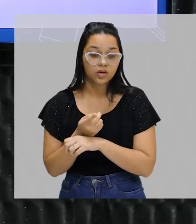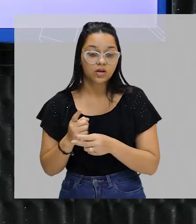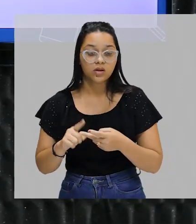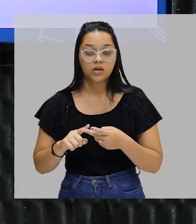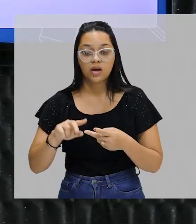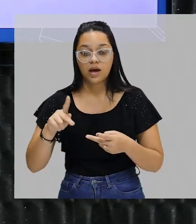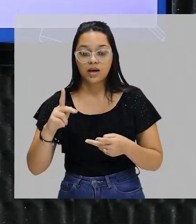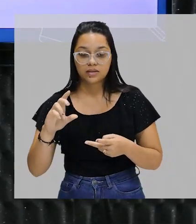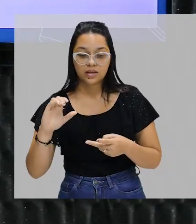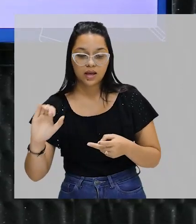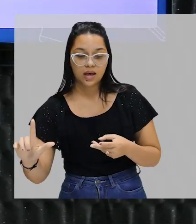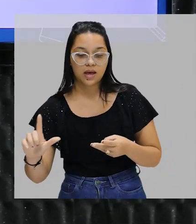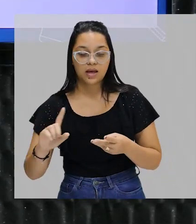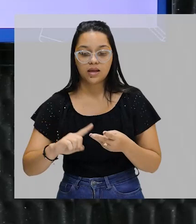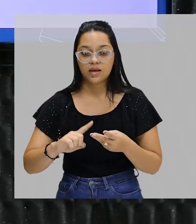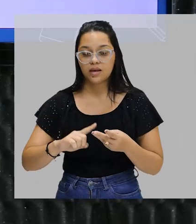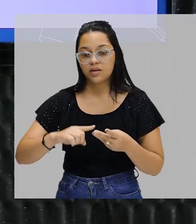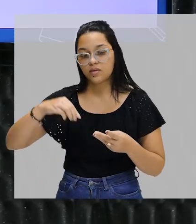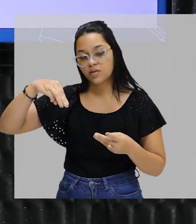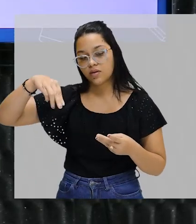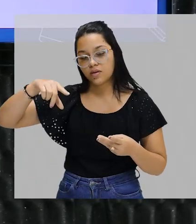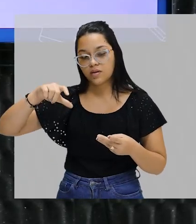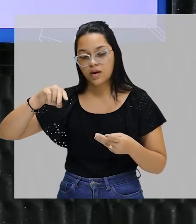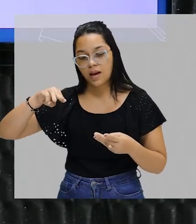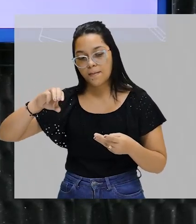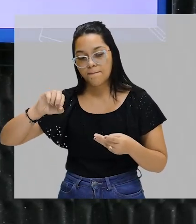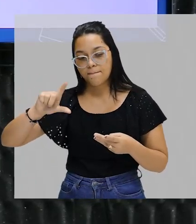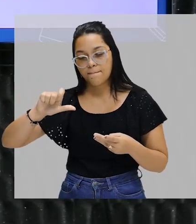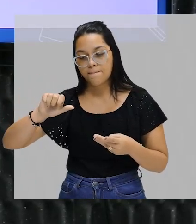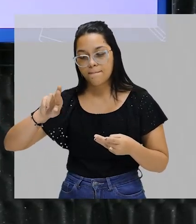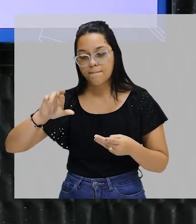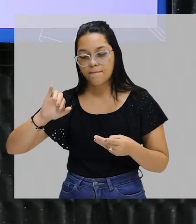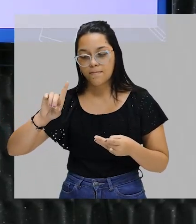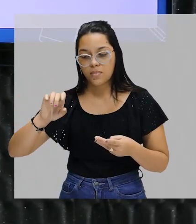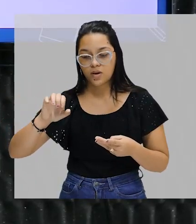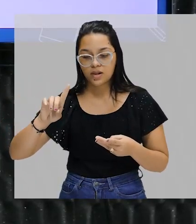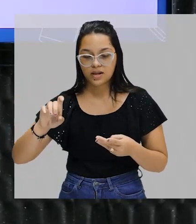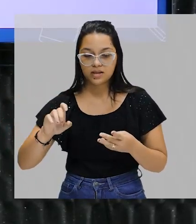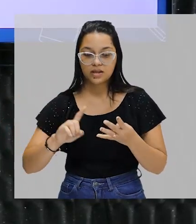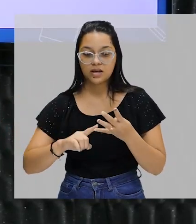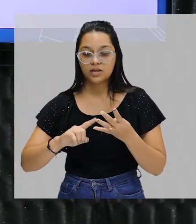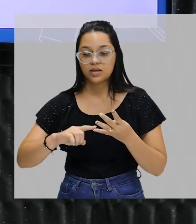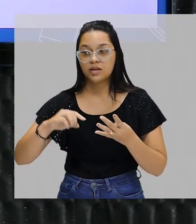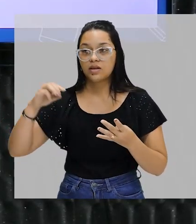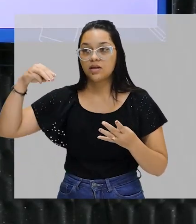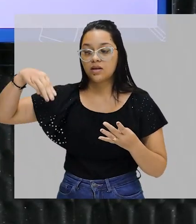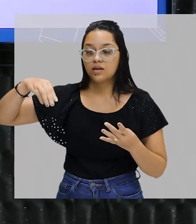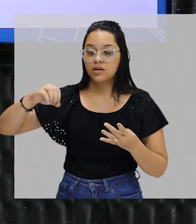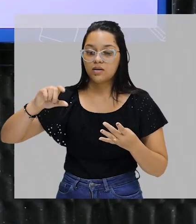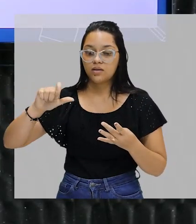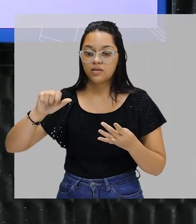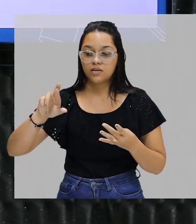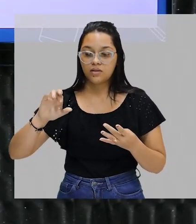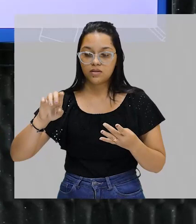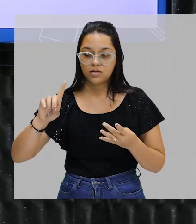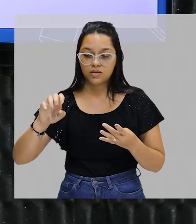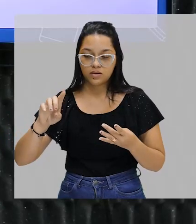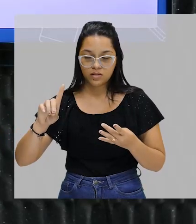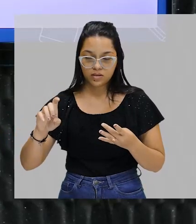volume da HCl 25 ml, a molaridade do ácido 0,15, a molaridade, né,